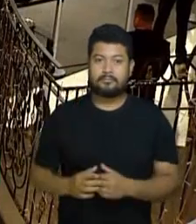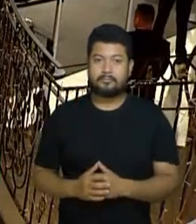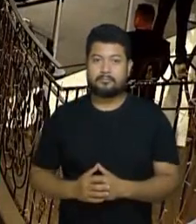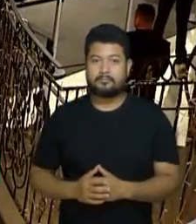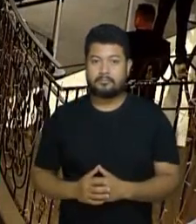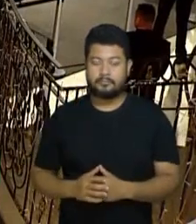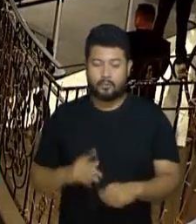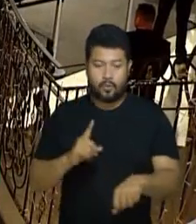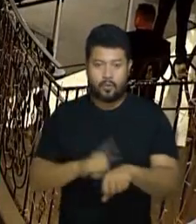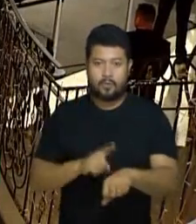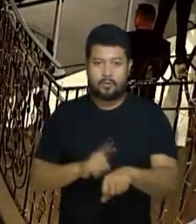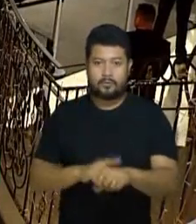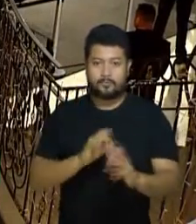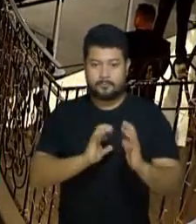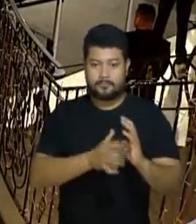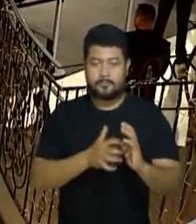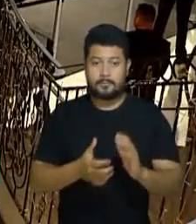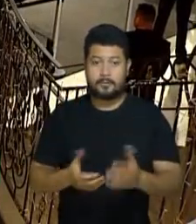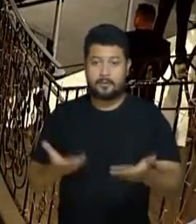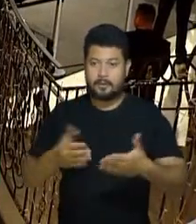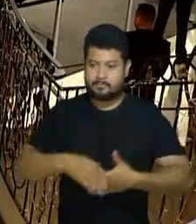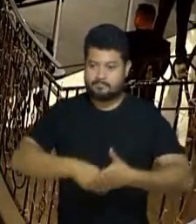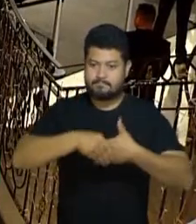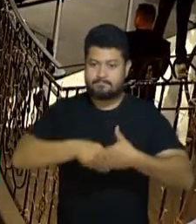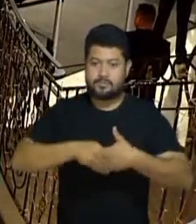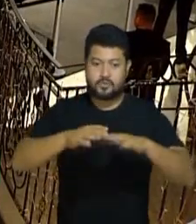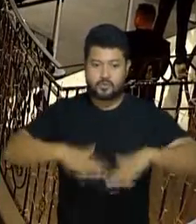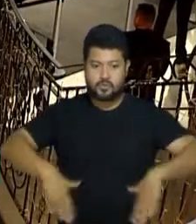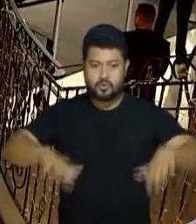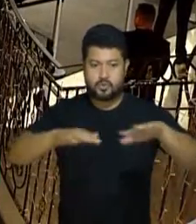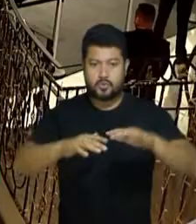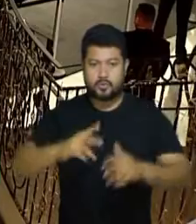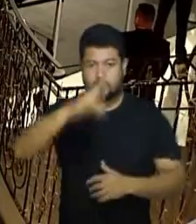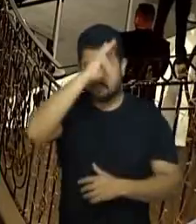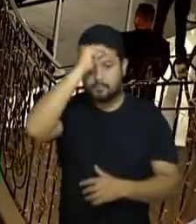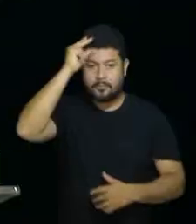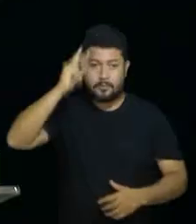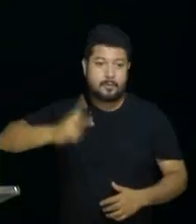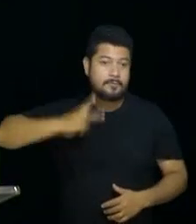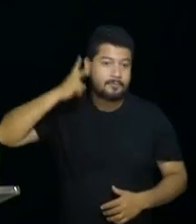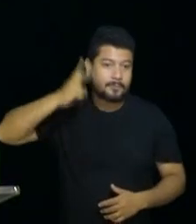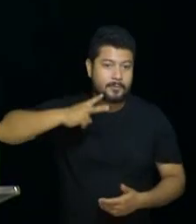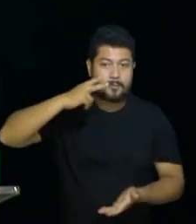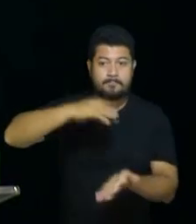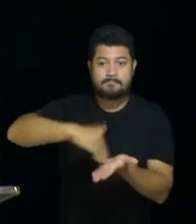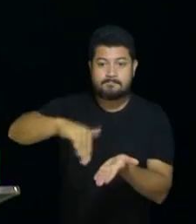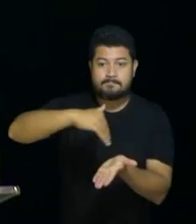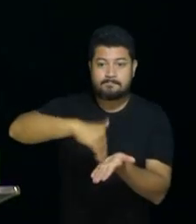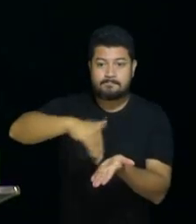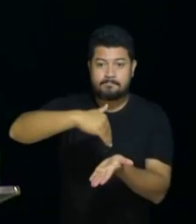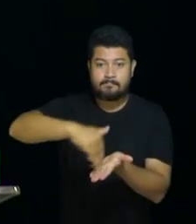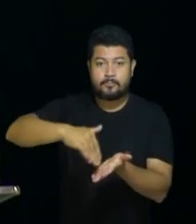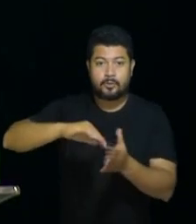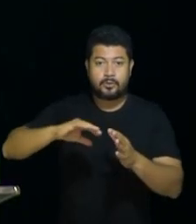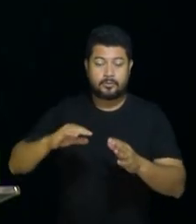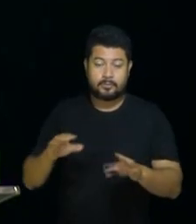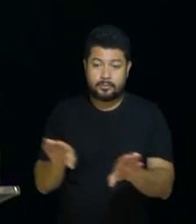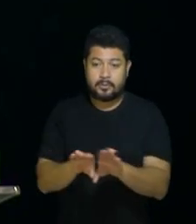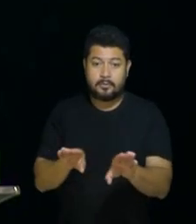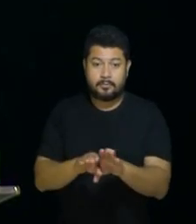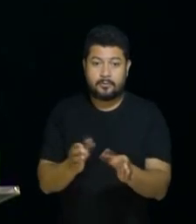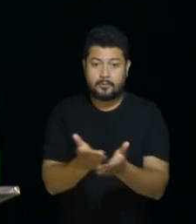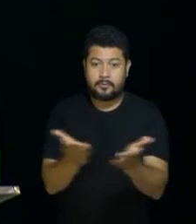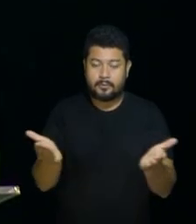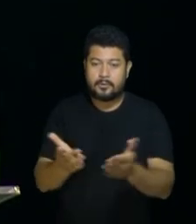tempo do partido para saudar todos os prefeitos, todos os vereadores, secretários, todos aqueles que nos acompanham,